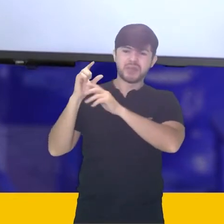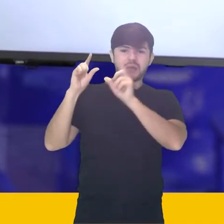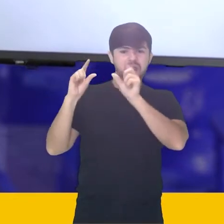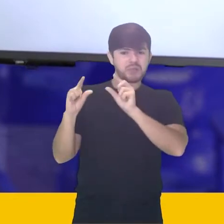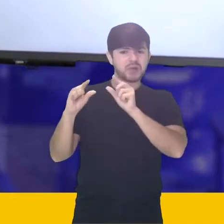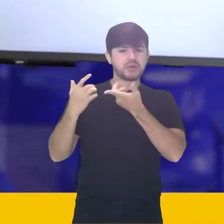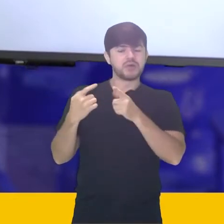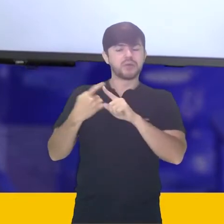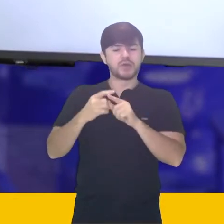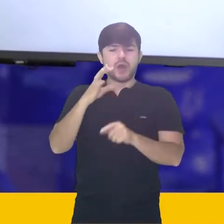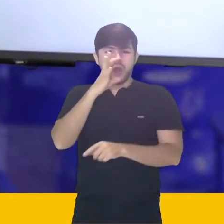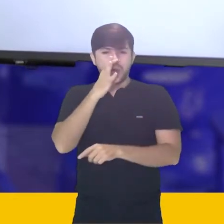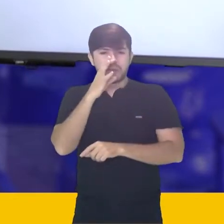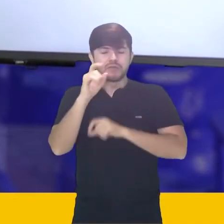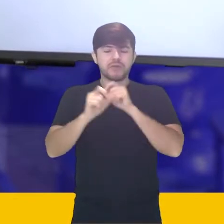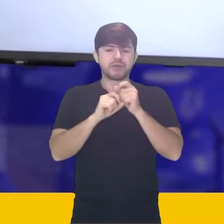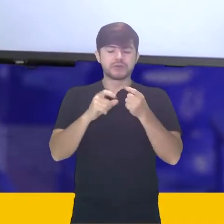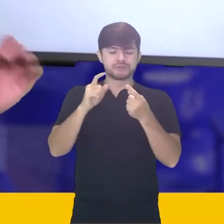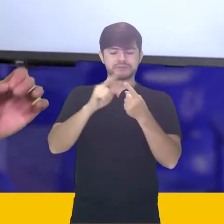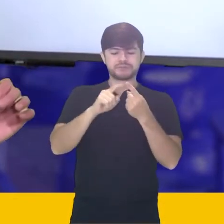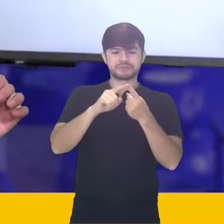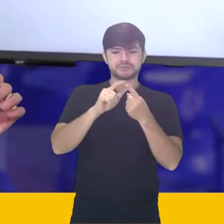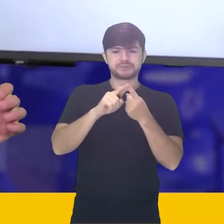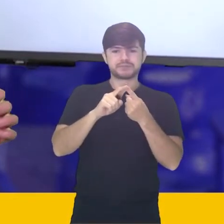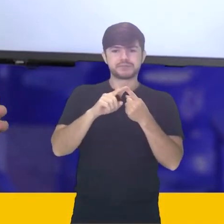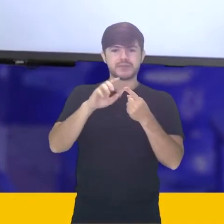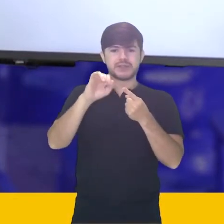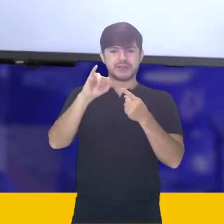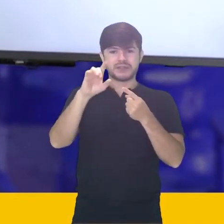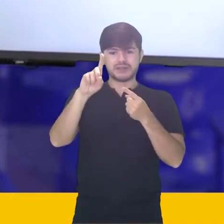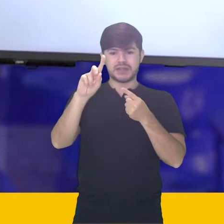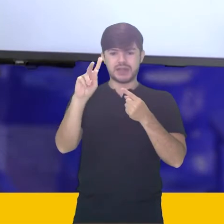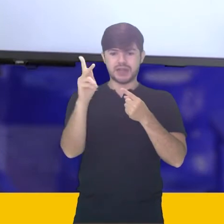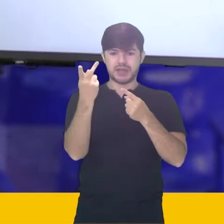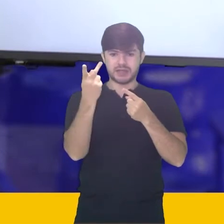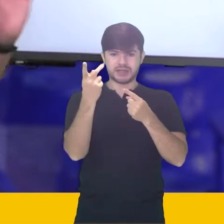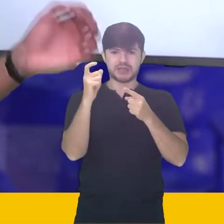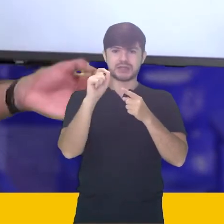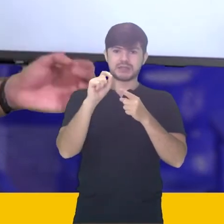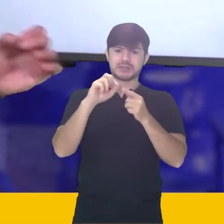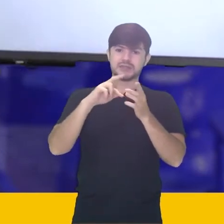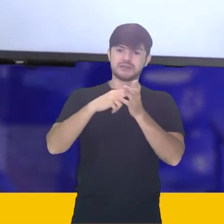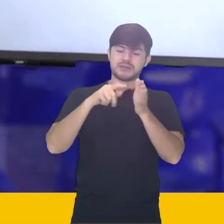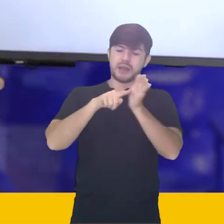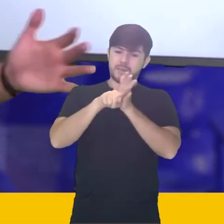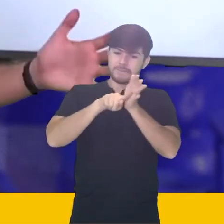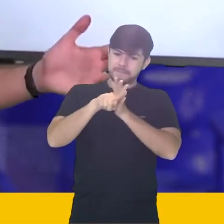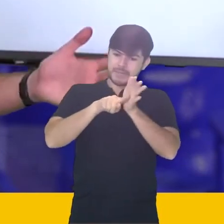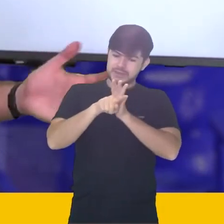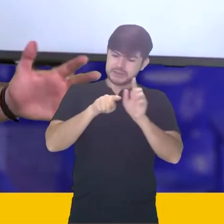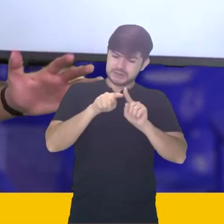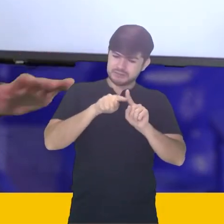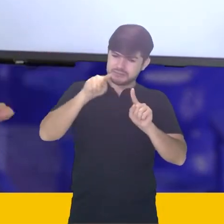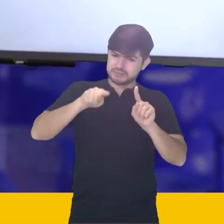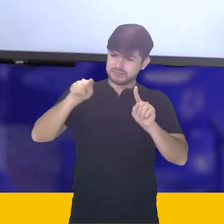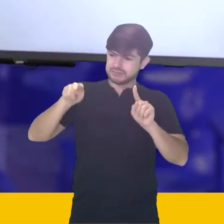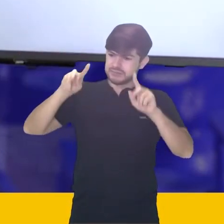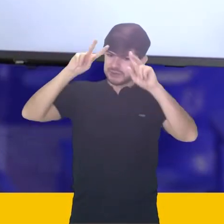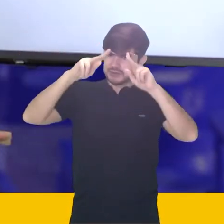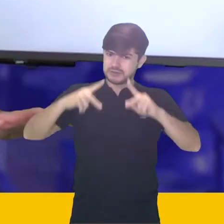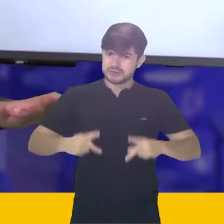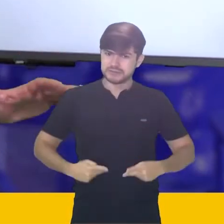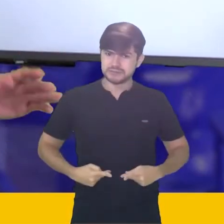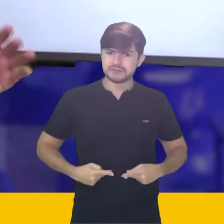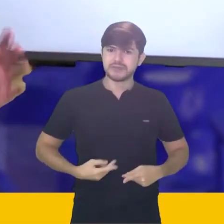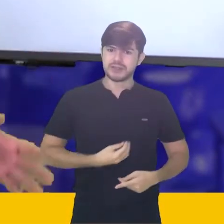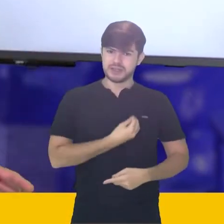bem observado, alguns fatores como IDH, né, o Índice de Desenvolvimento Humano, que mede a qualidade de vida, né, como é